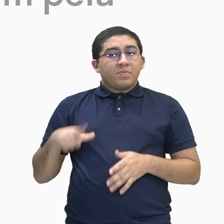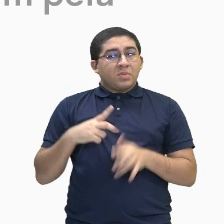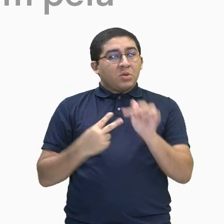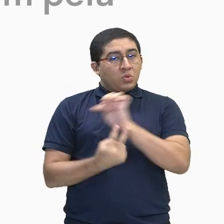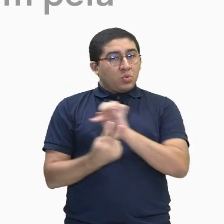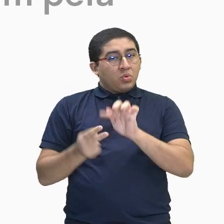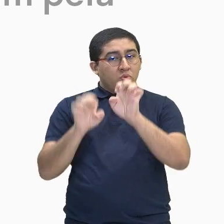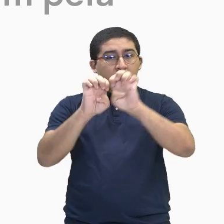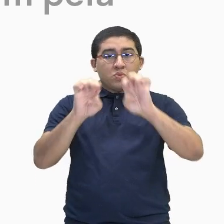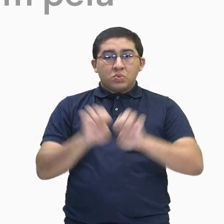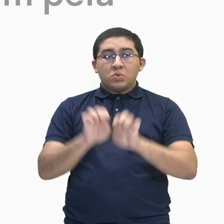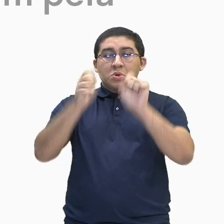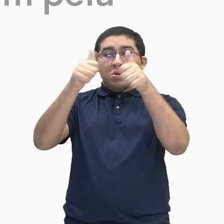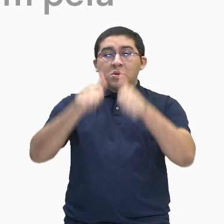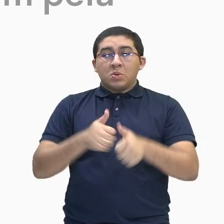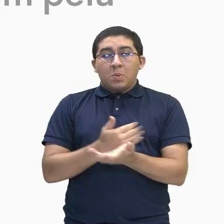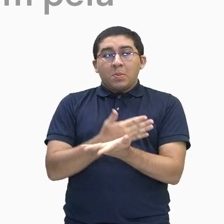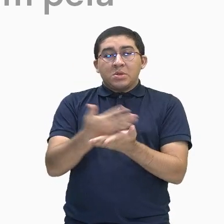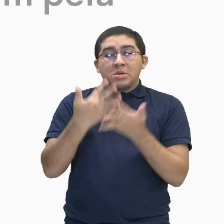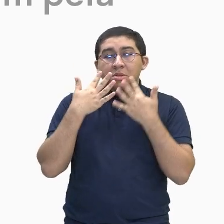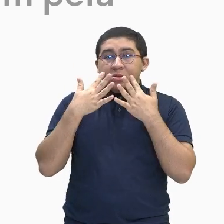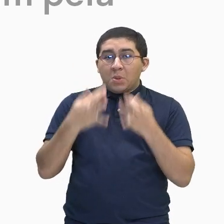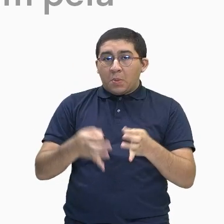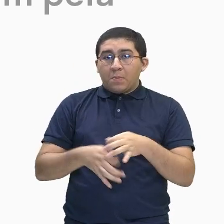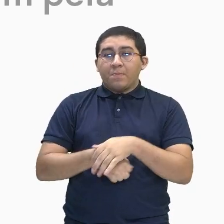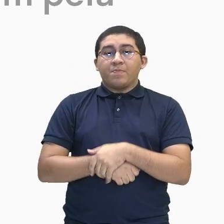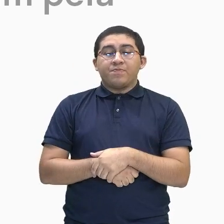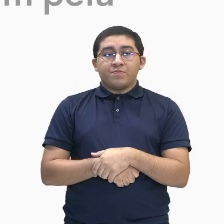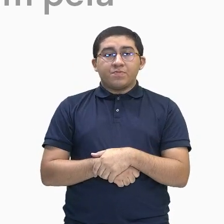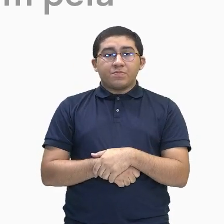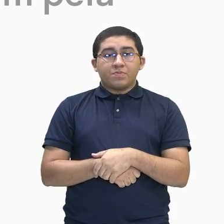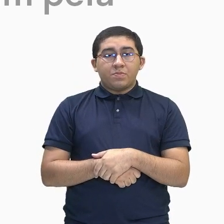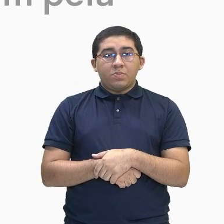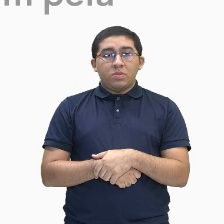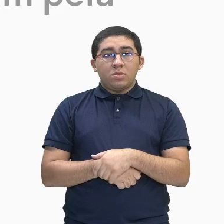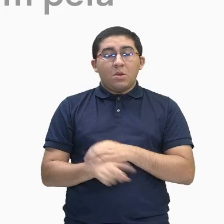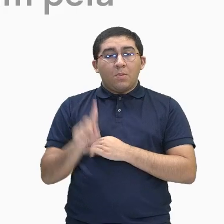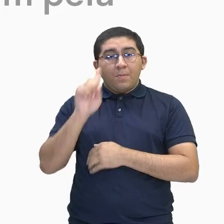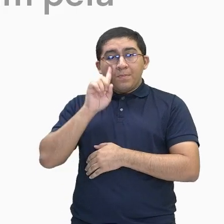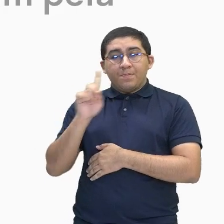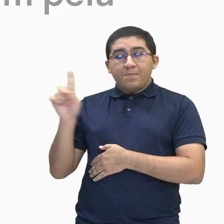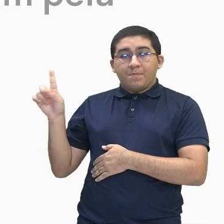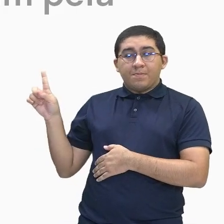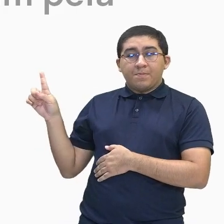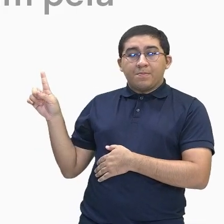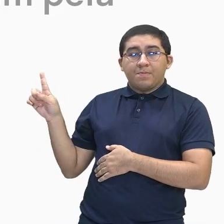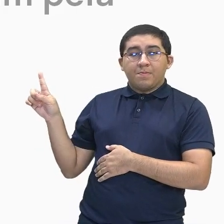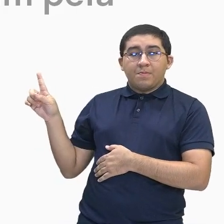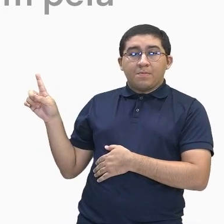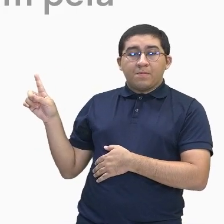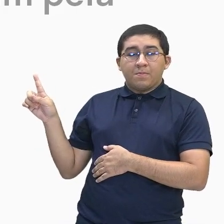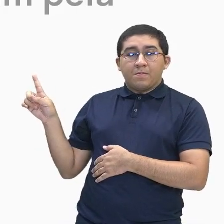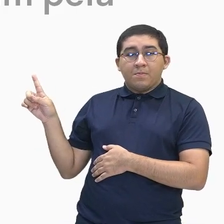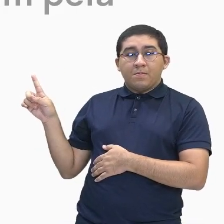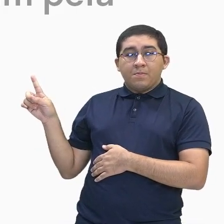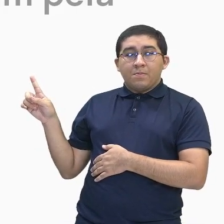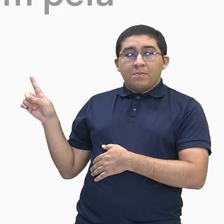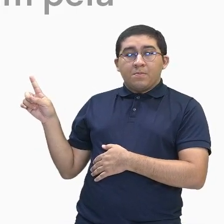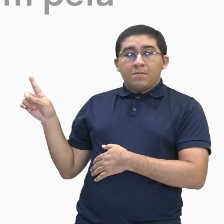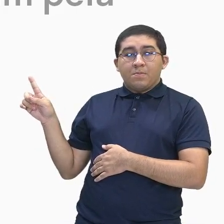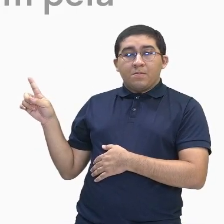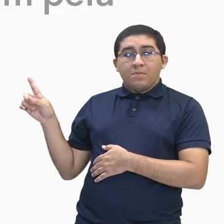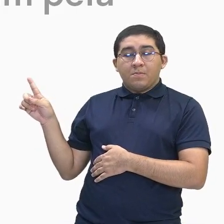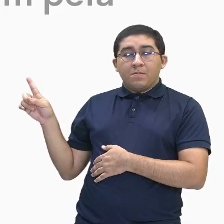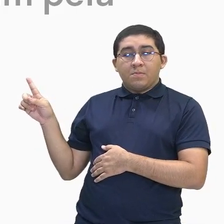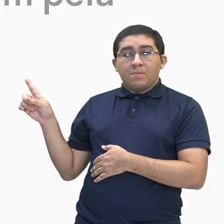analisar? Pay attention. Aqui, gente, ó, it was night, né? Aqui,